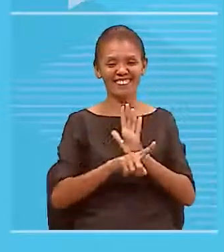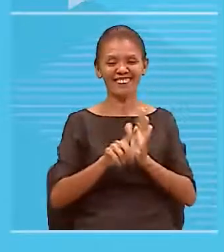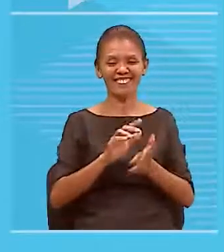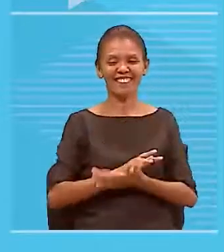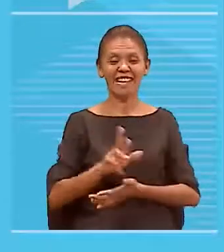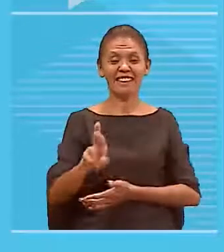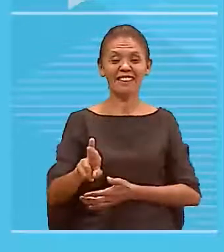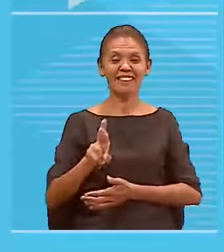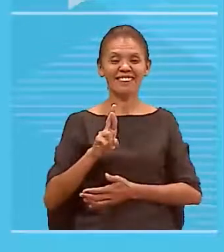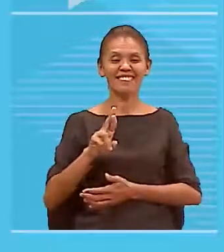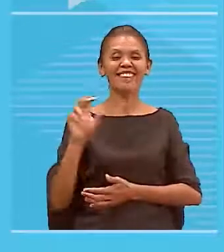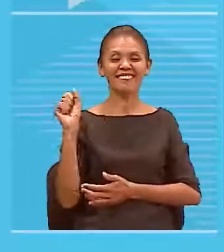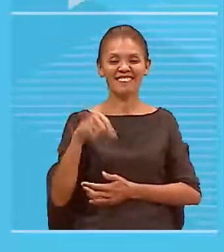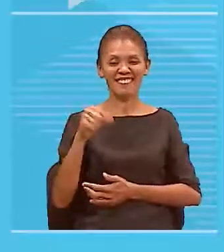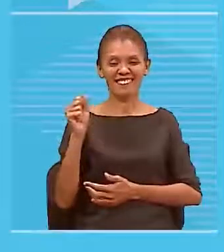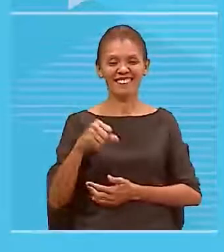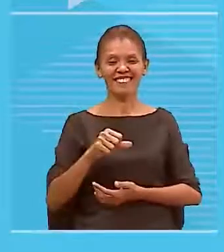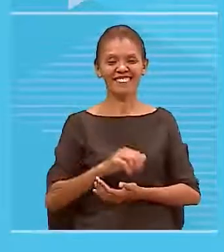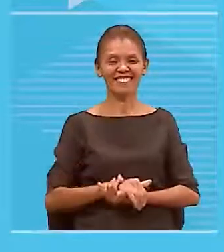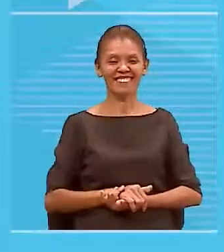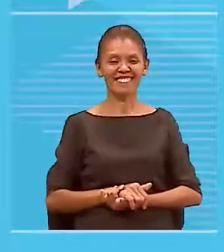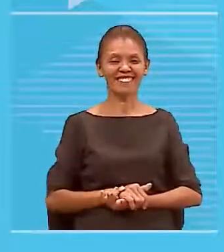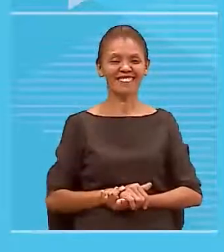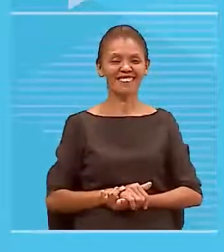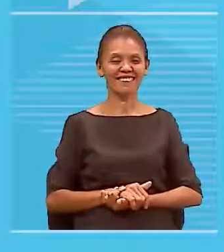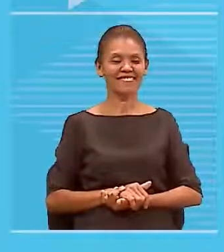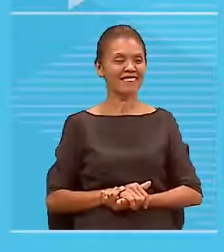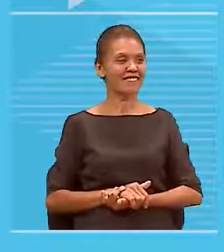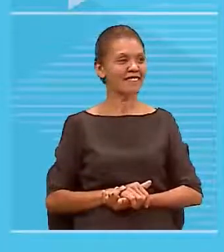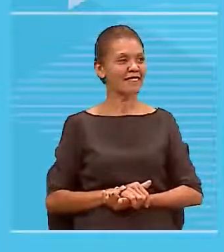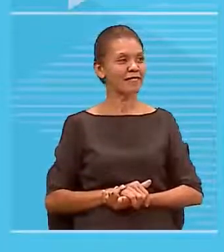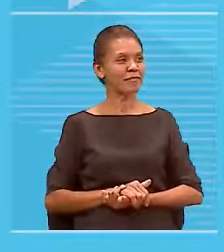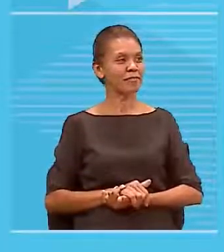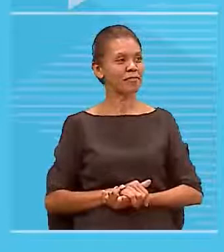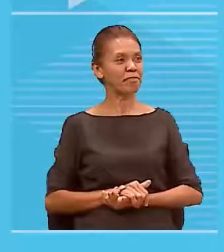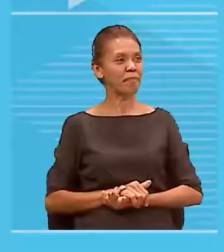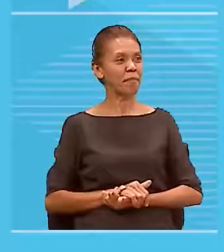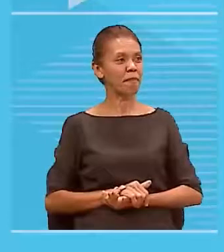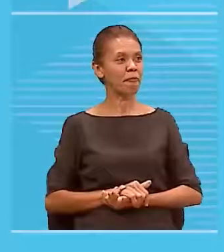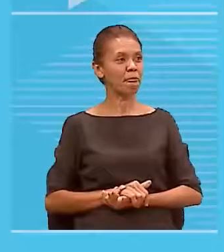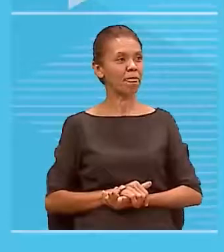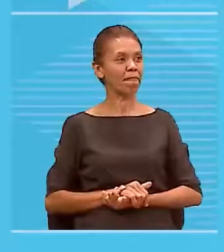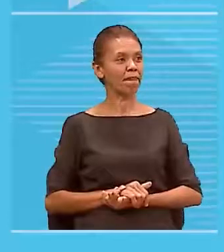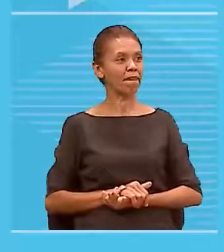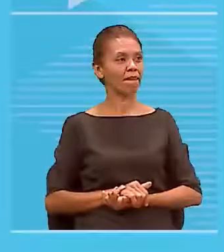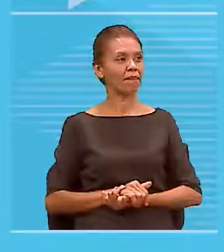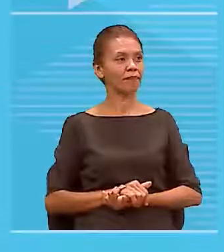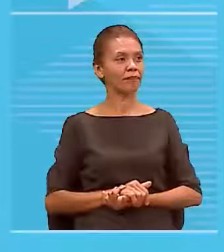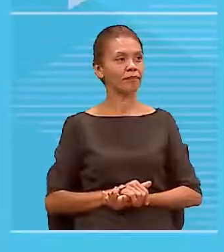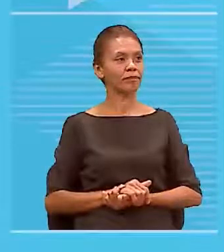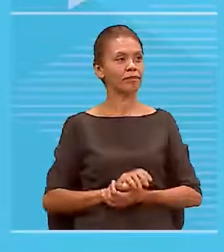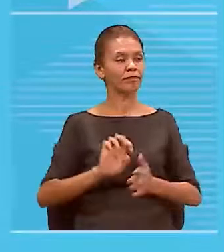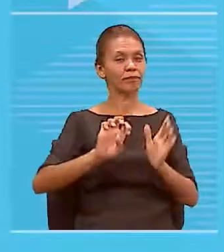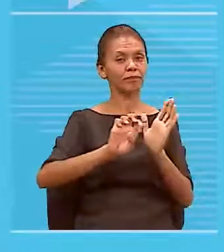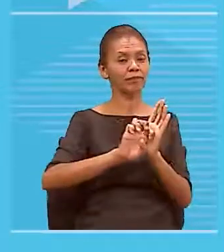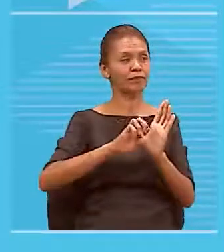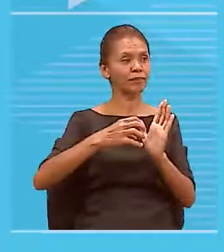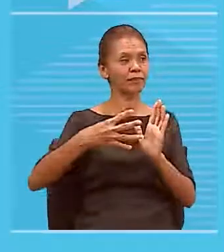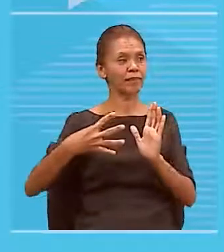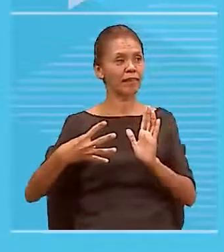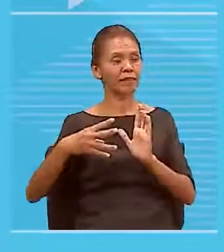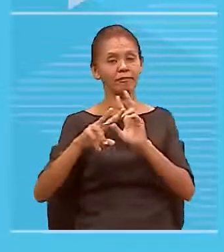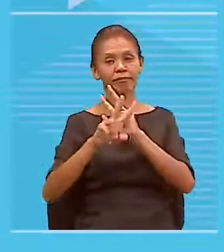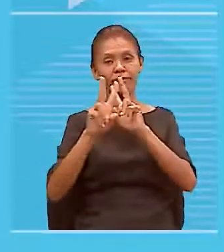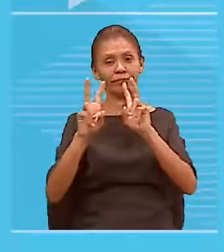muito arretada né muito arretada eu gosto muito o evento millôr Fernandes